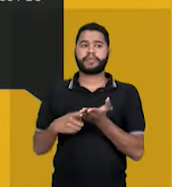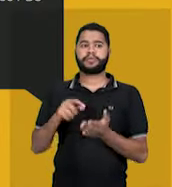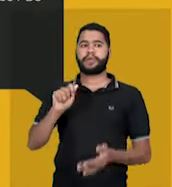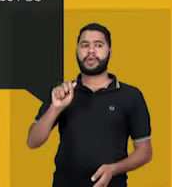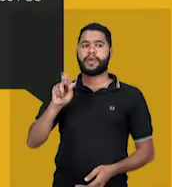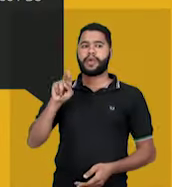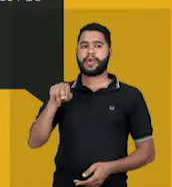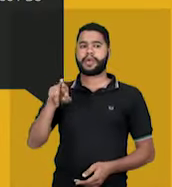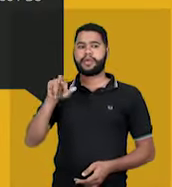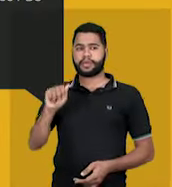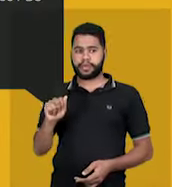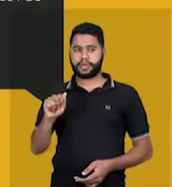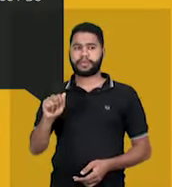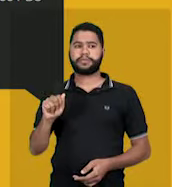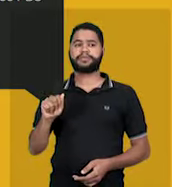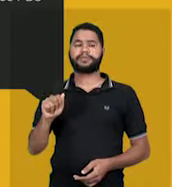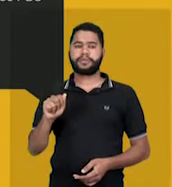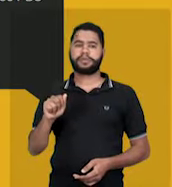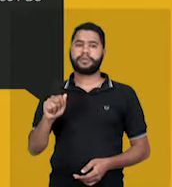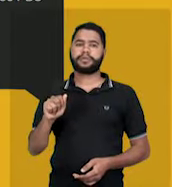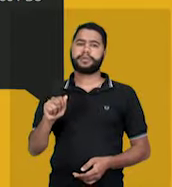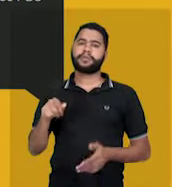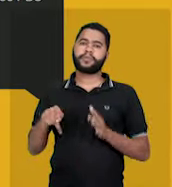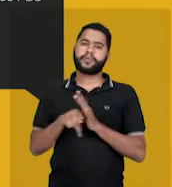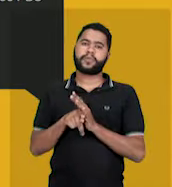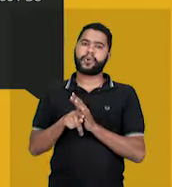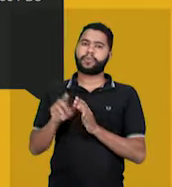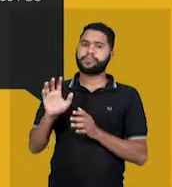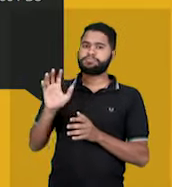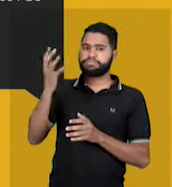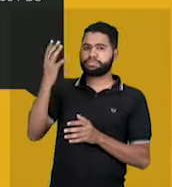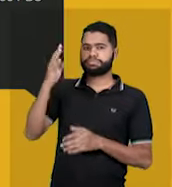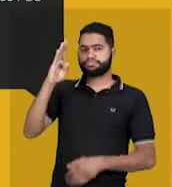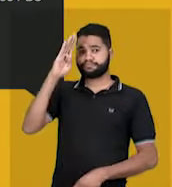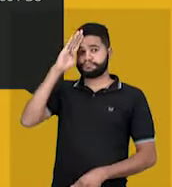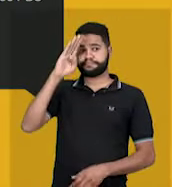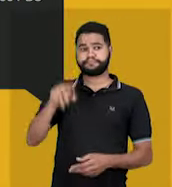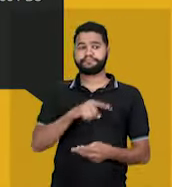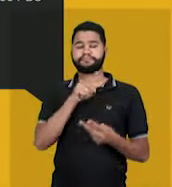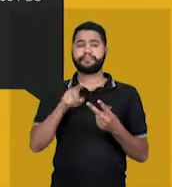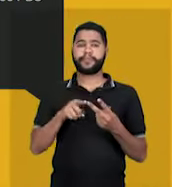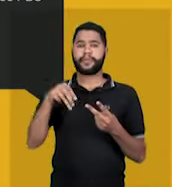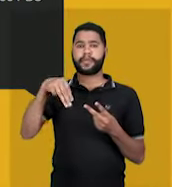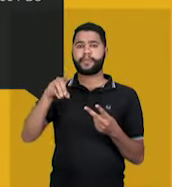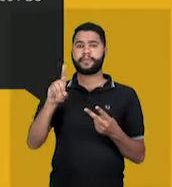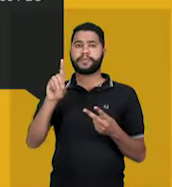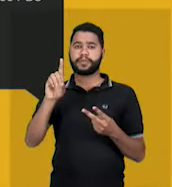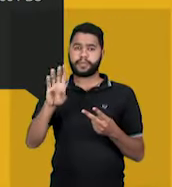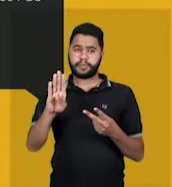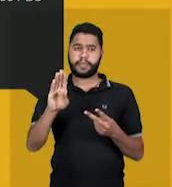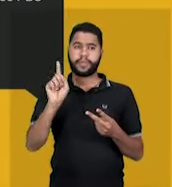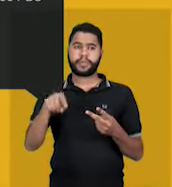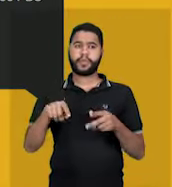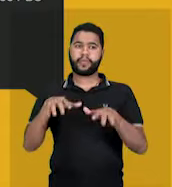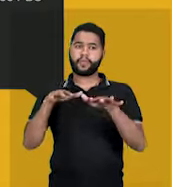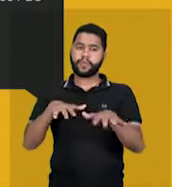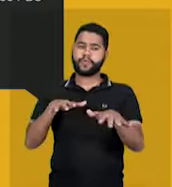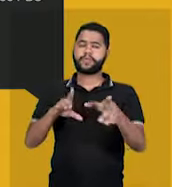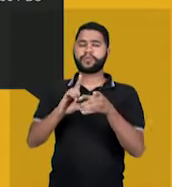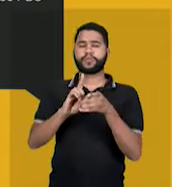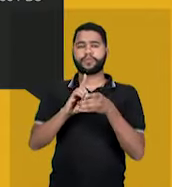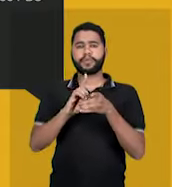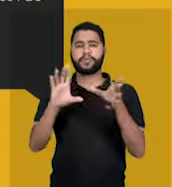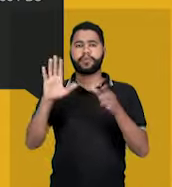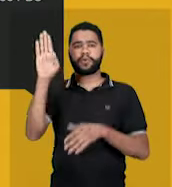partido dos militares, a chamada Situação, e o MDB, Movimento Democrático Brasileiro, que era o